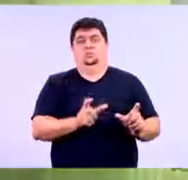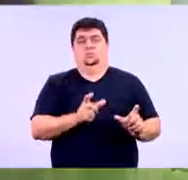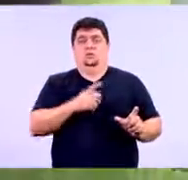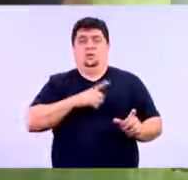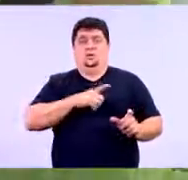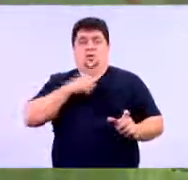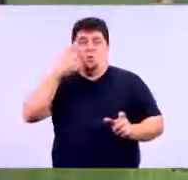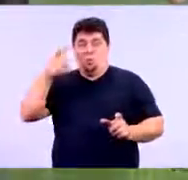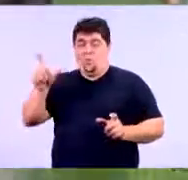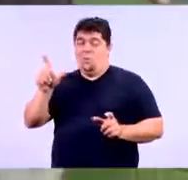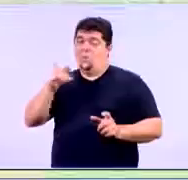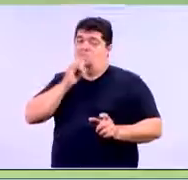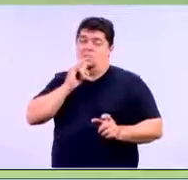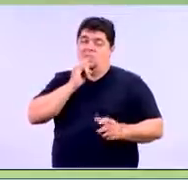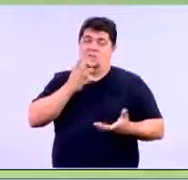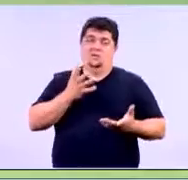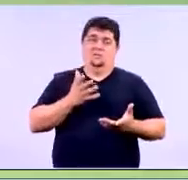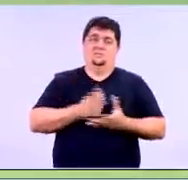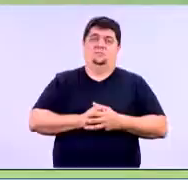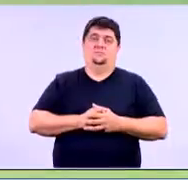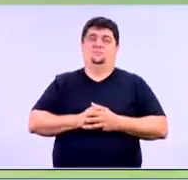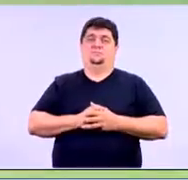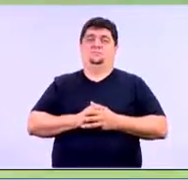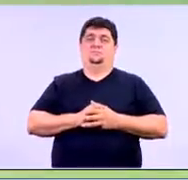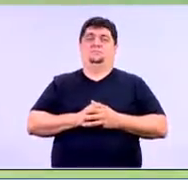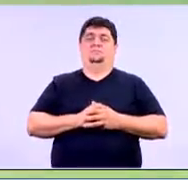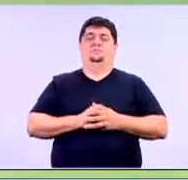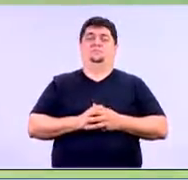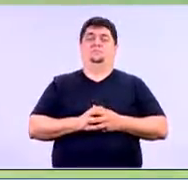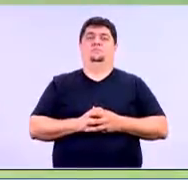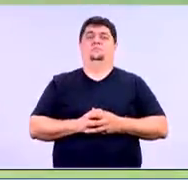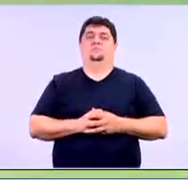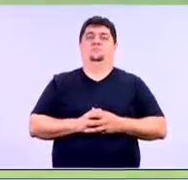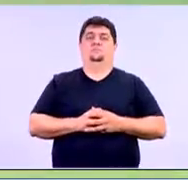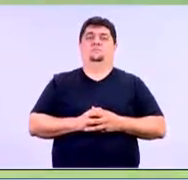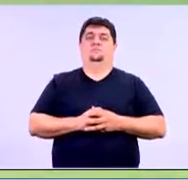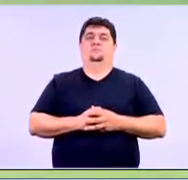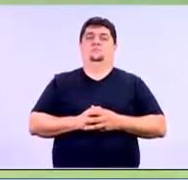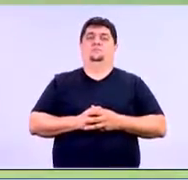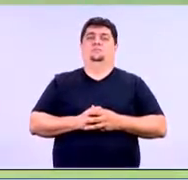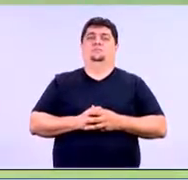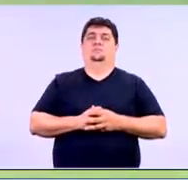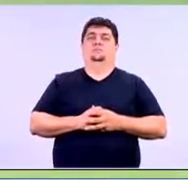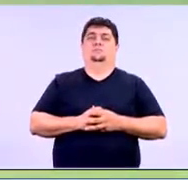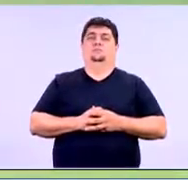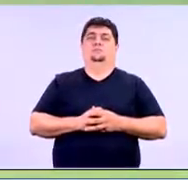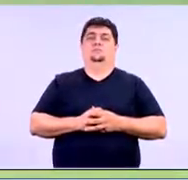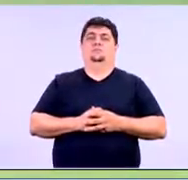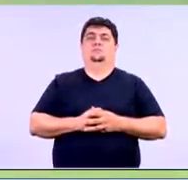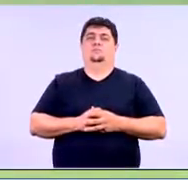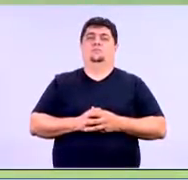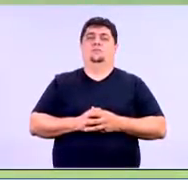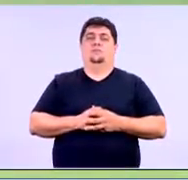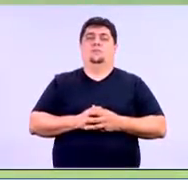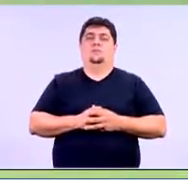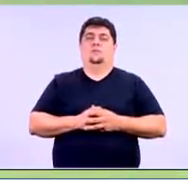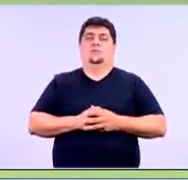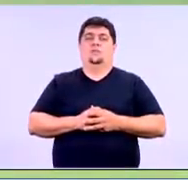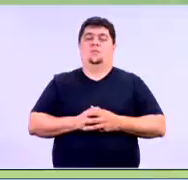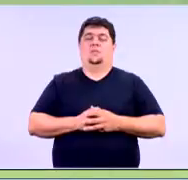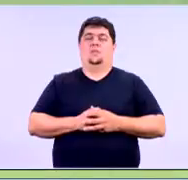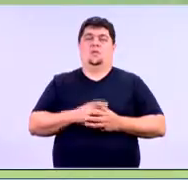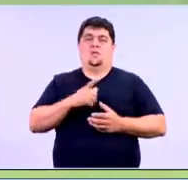exceção aqui. Temos mais uma exceção nesse princípio. A exceção ao princípio